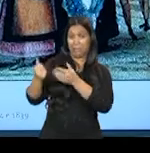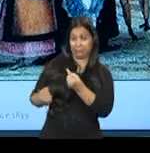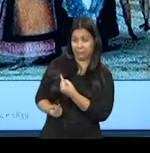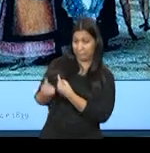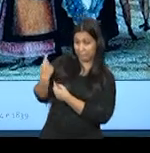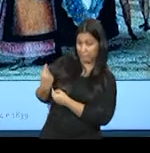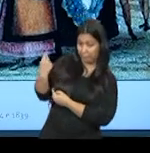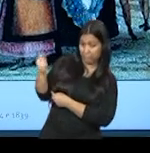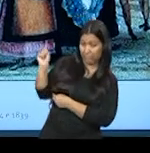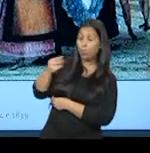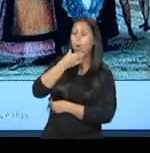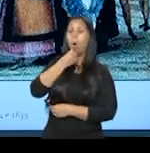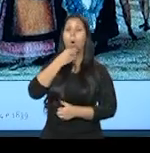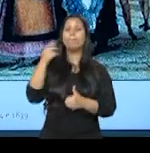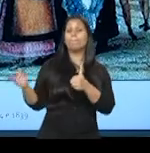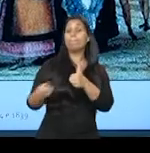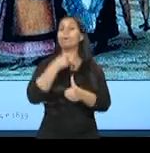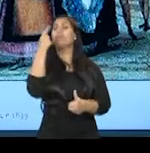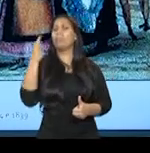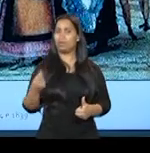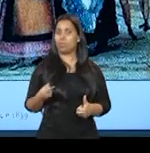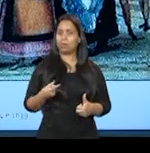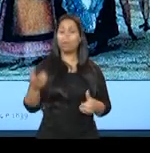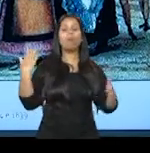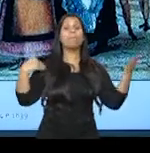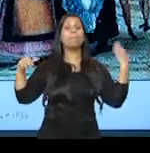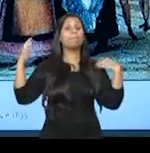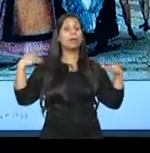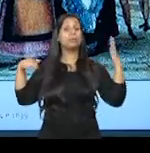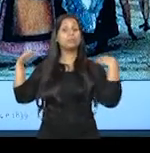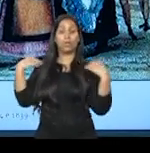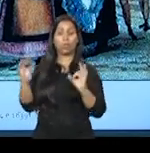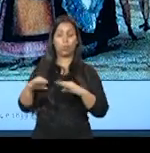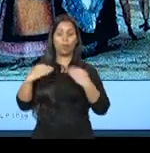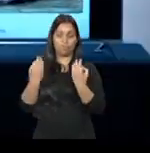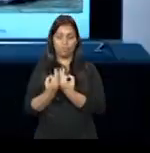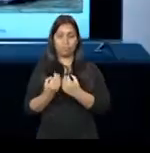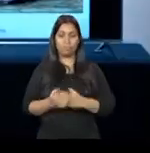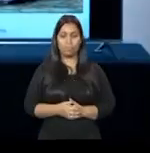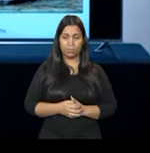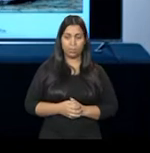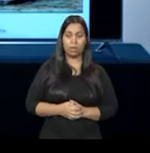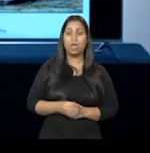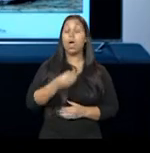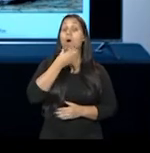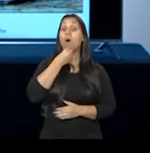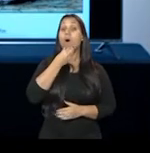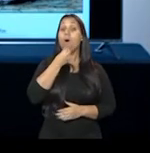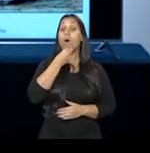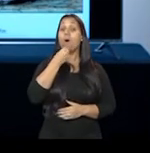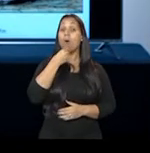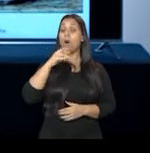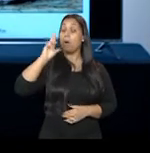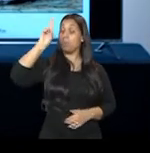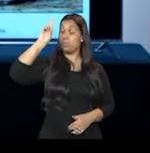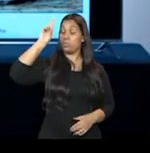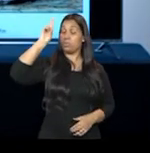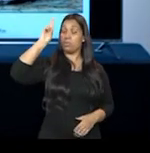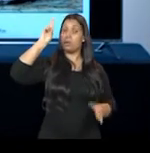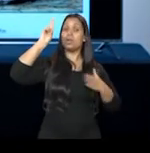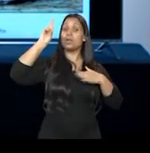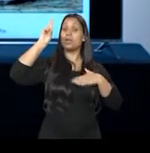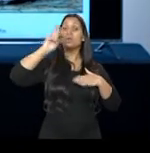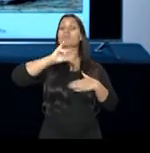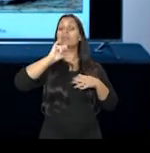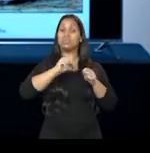aqui, o homem que está na frente. A obra retrata um passeio, tá, com a família. O homem, ele que detinha o controle